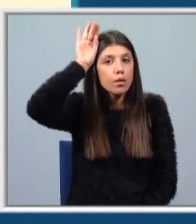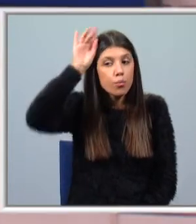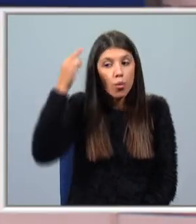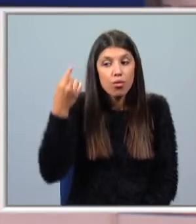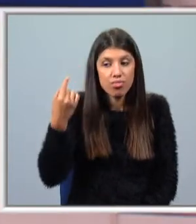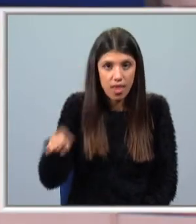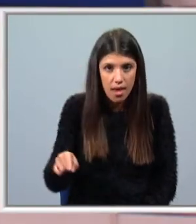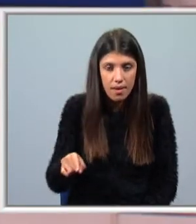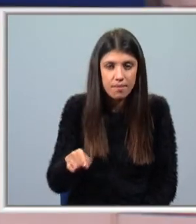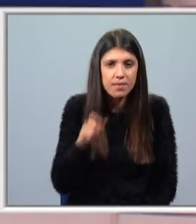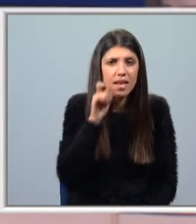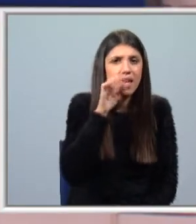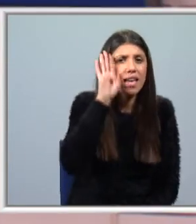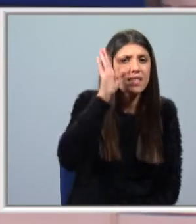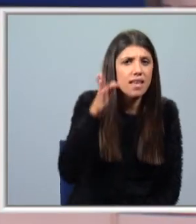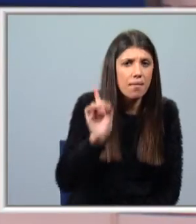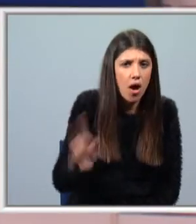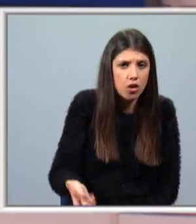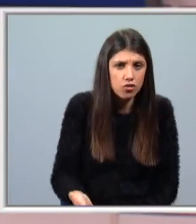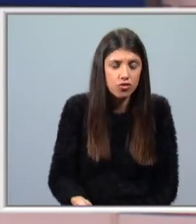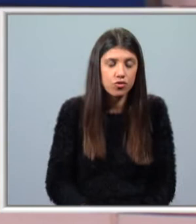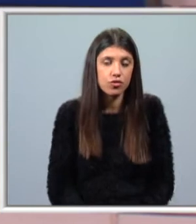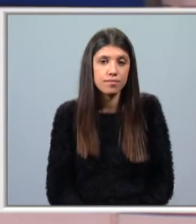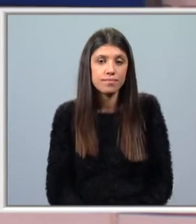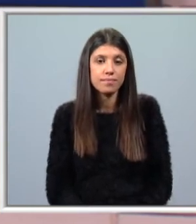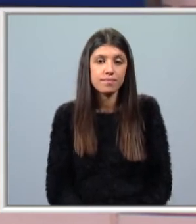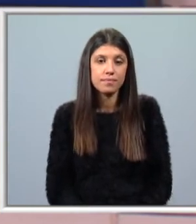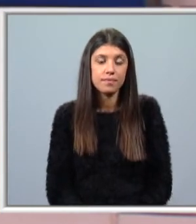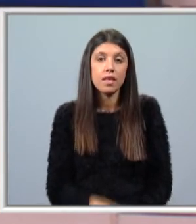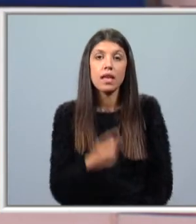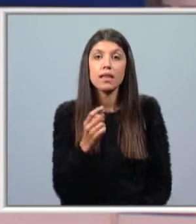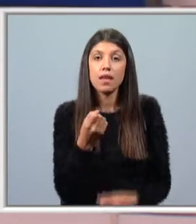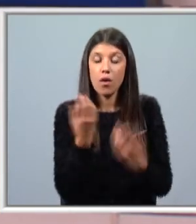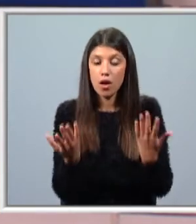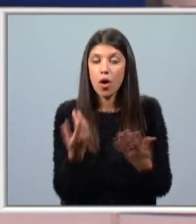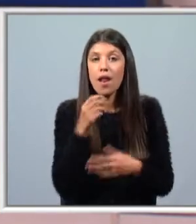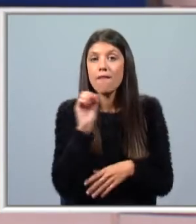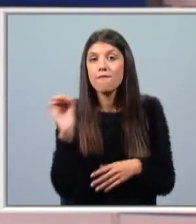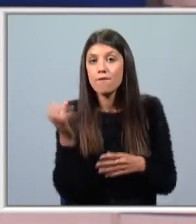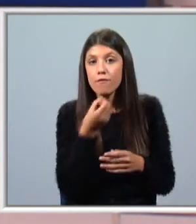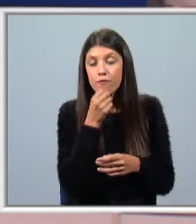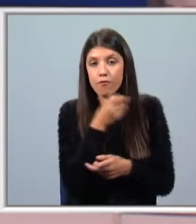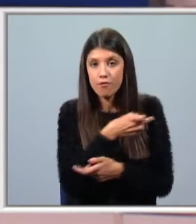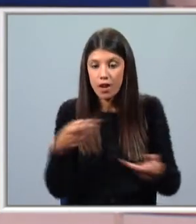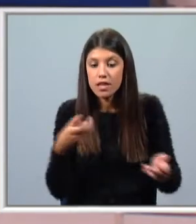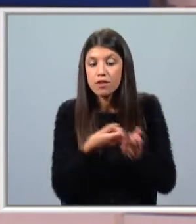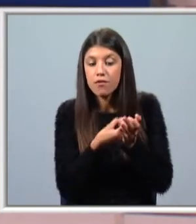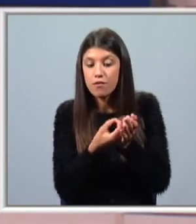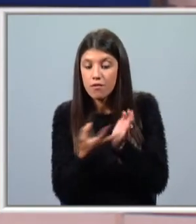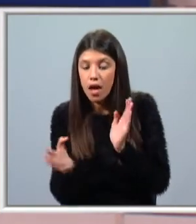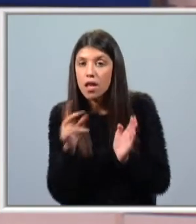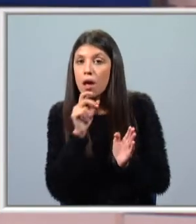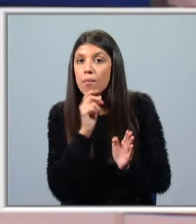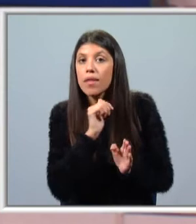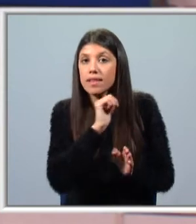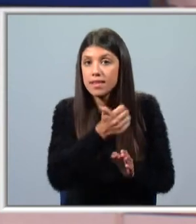opções, mais do que uma serão corretas. Está bem? Vamos então perceber uma